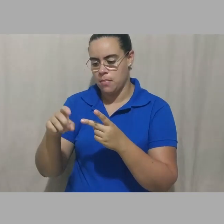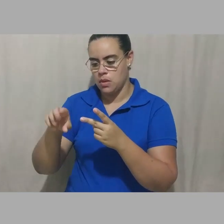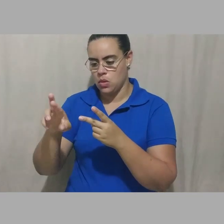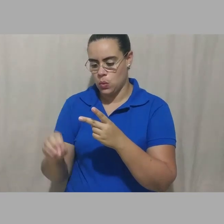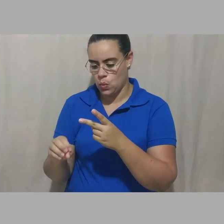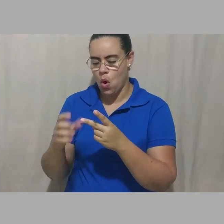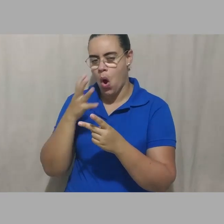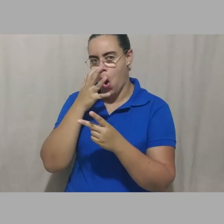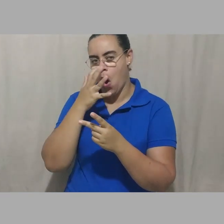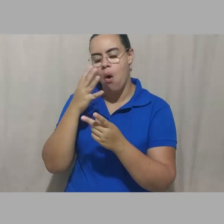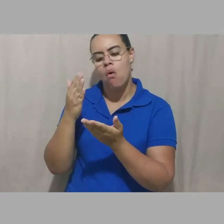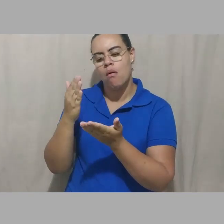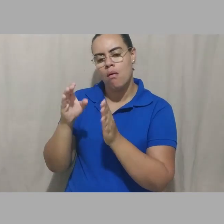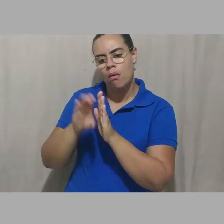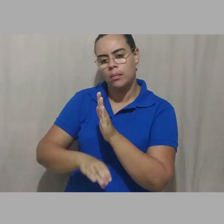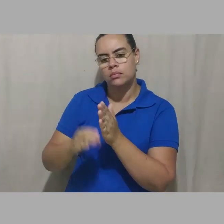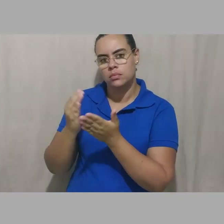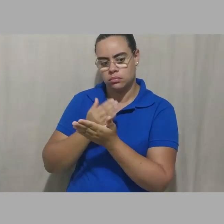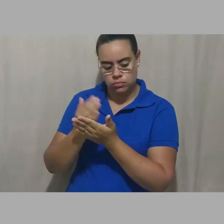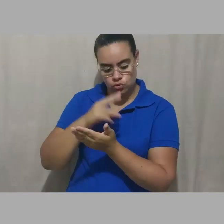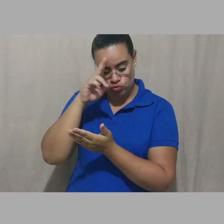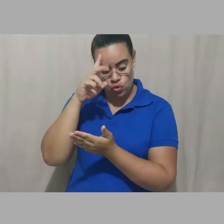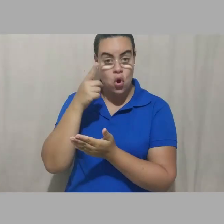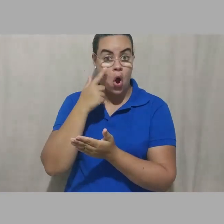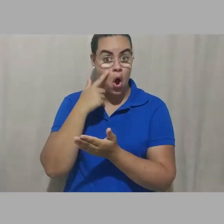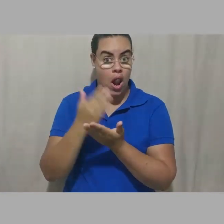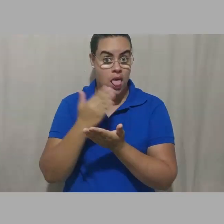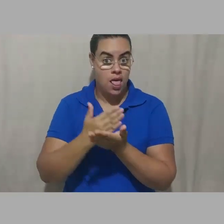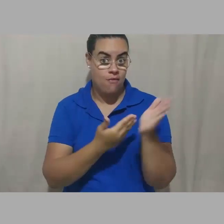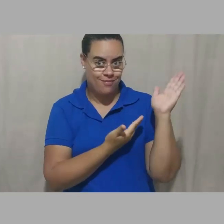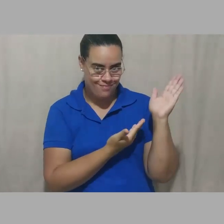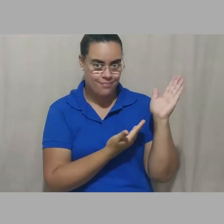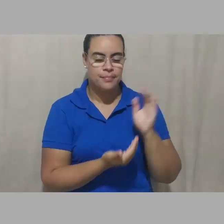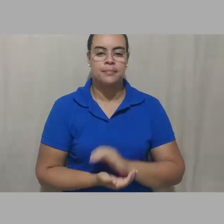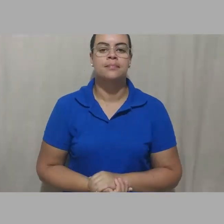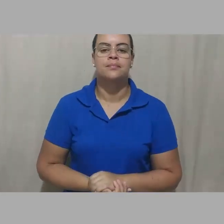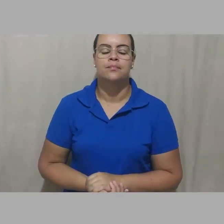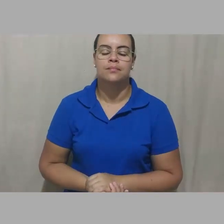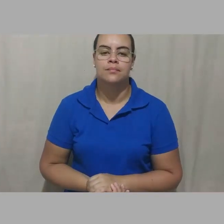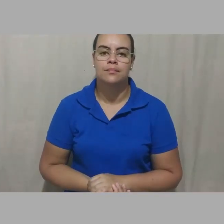observam num capítulo de um livro chamado História e Teoria Queer, que é esse livro aqui,